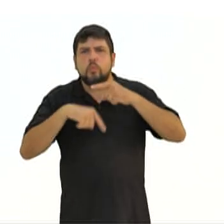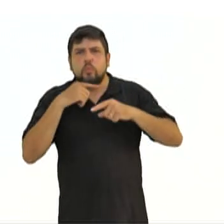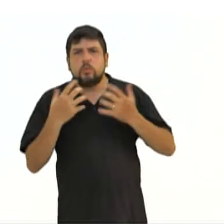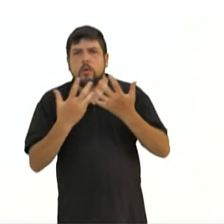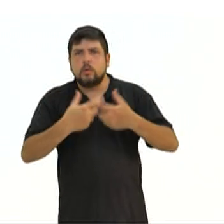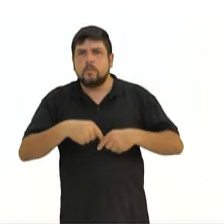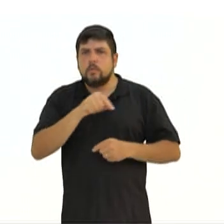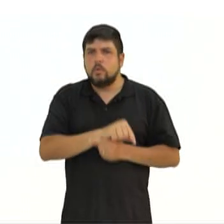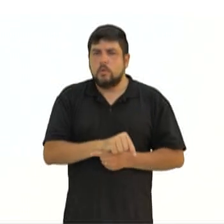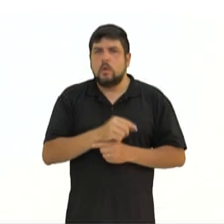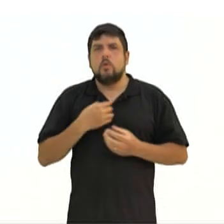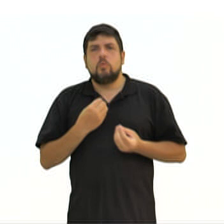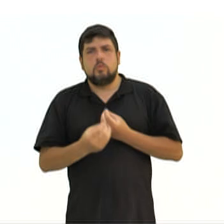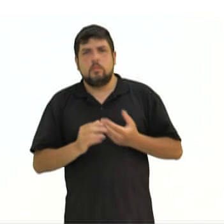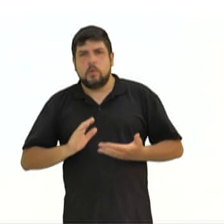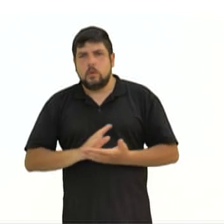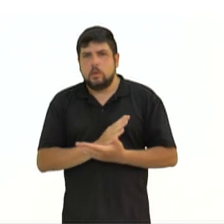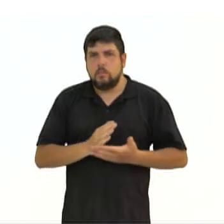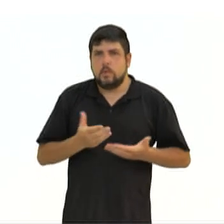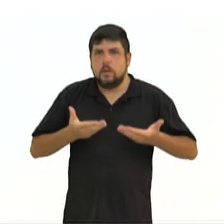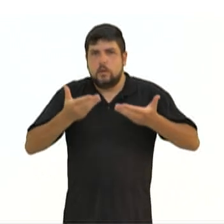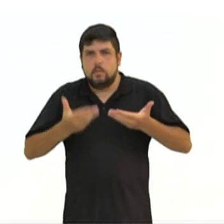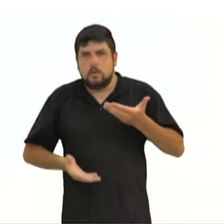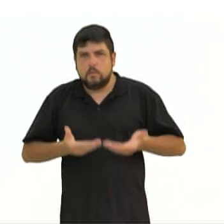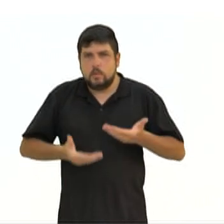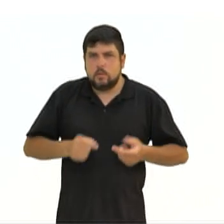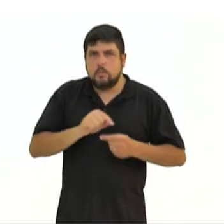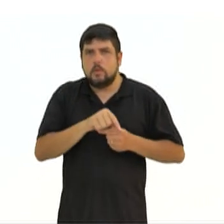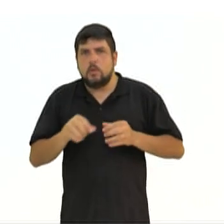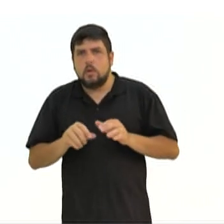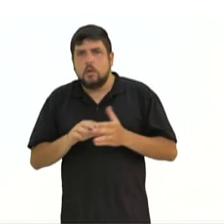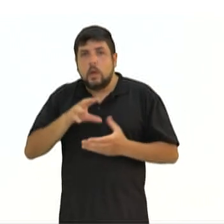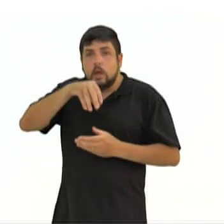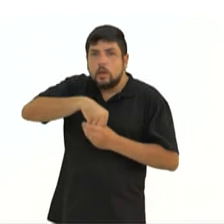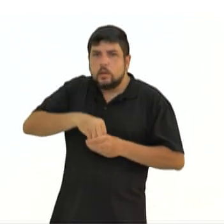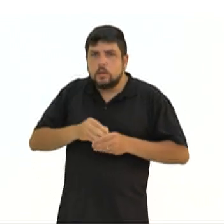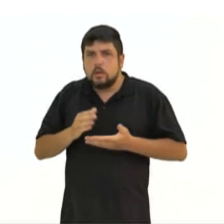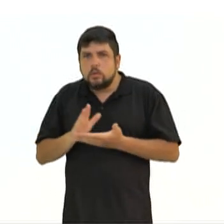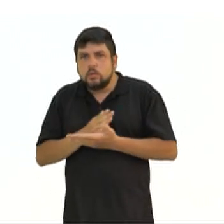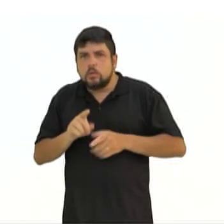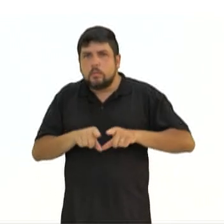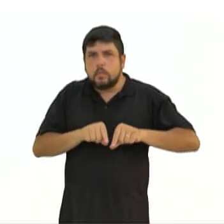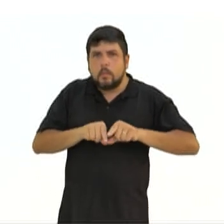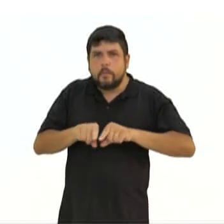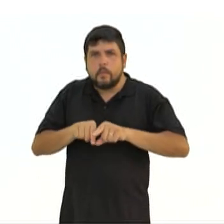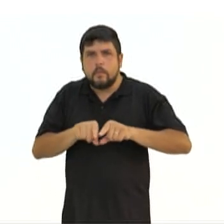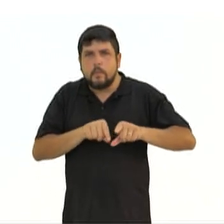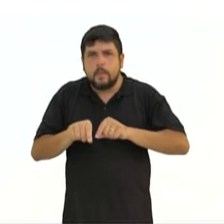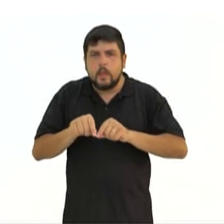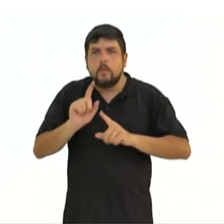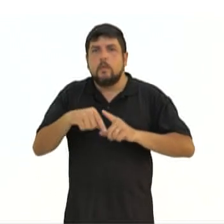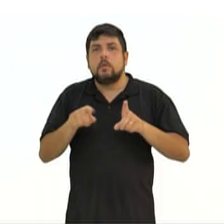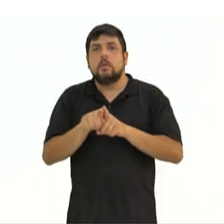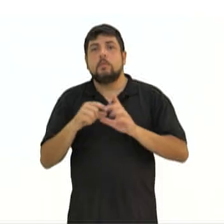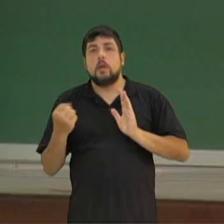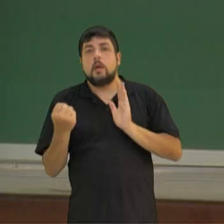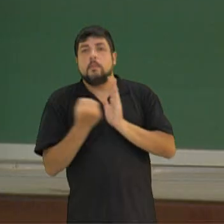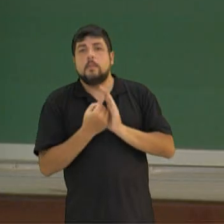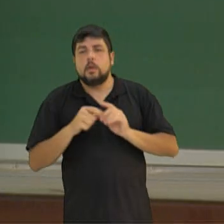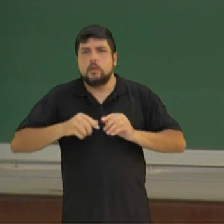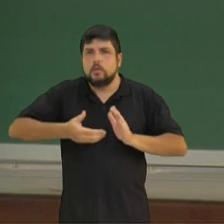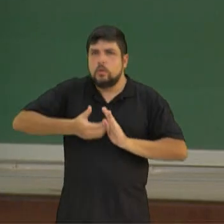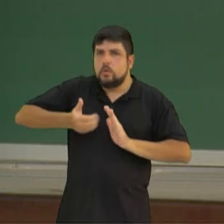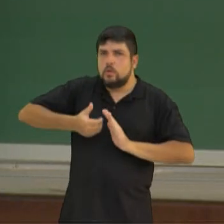ser separado, pesado, todo desmontado, seus componentes são separados, ele vai ter suas marcas retiradas, né?